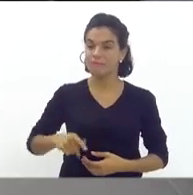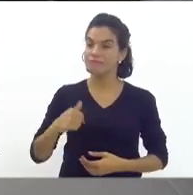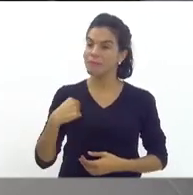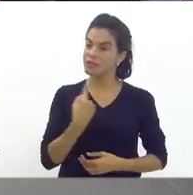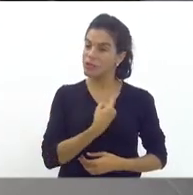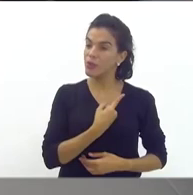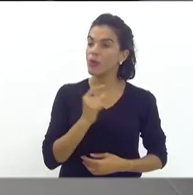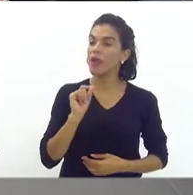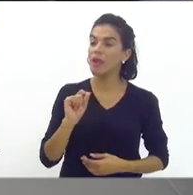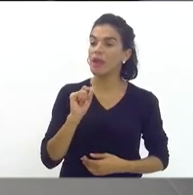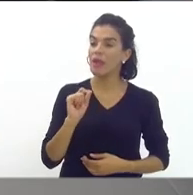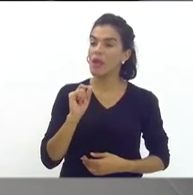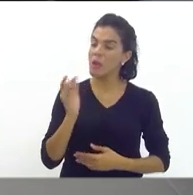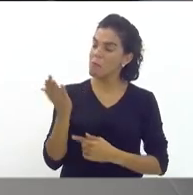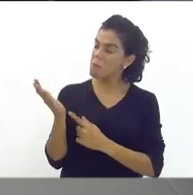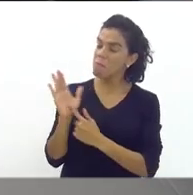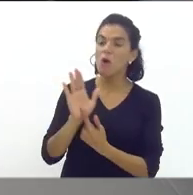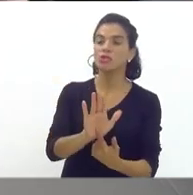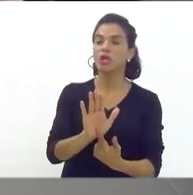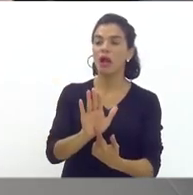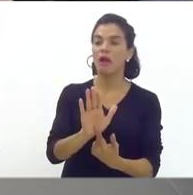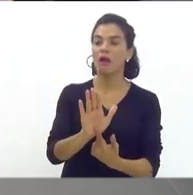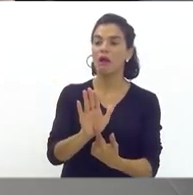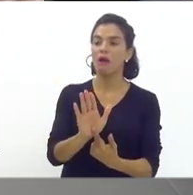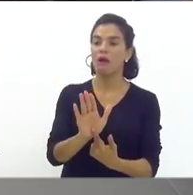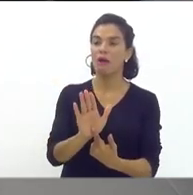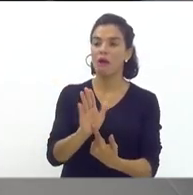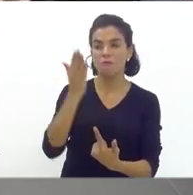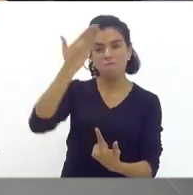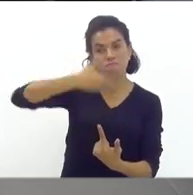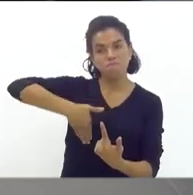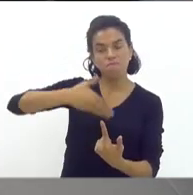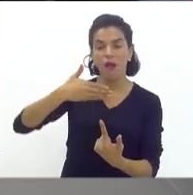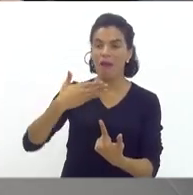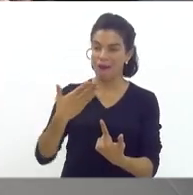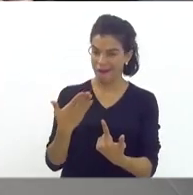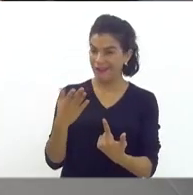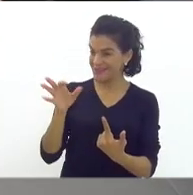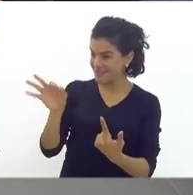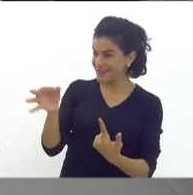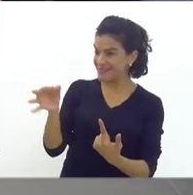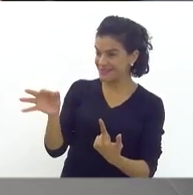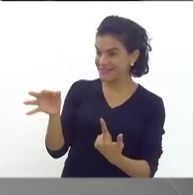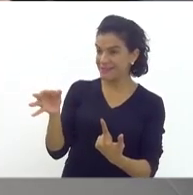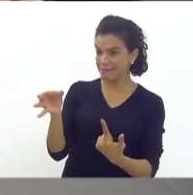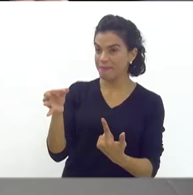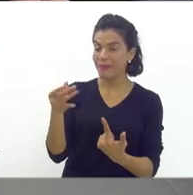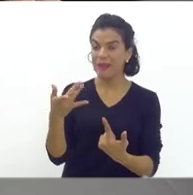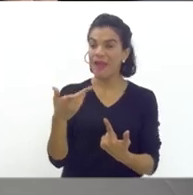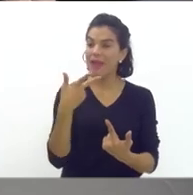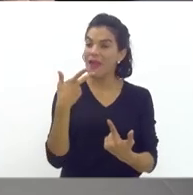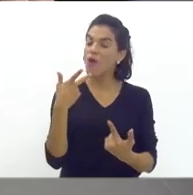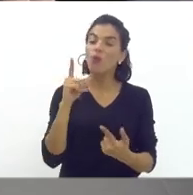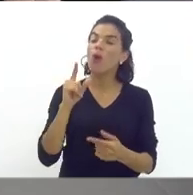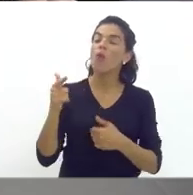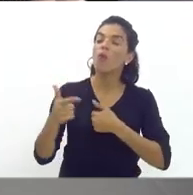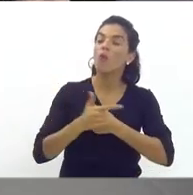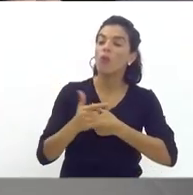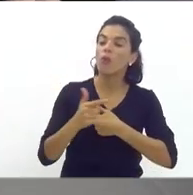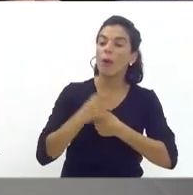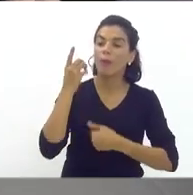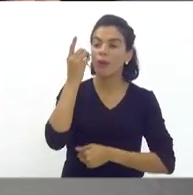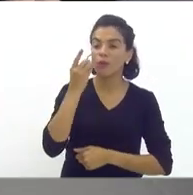poder fazer o quê uma prestação de contas que como sou bem disse é é o papel dos parlamentares não só